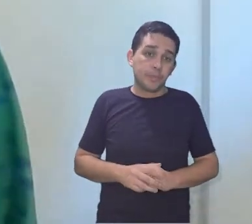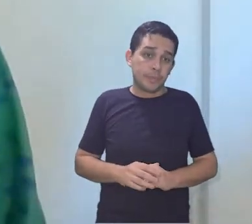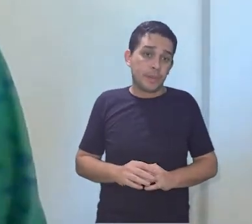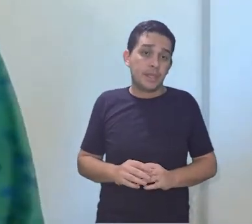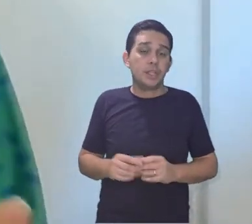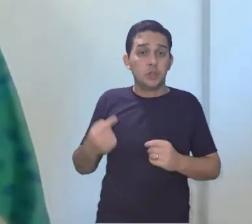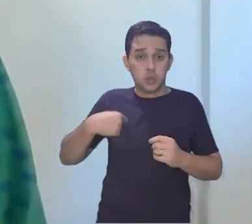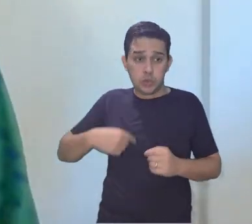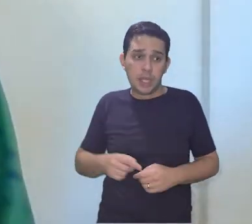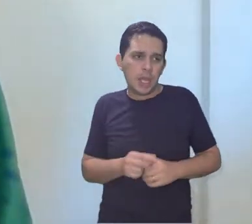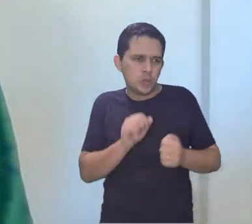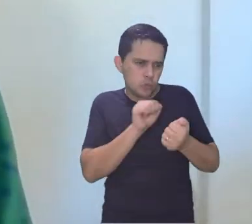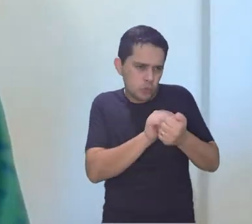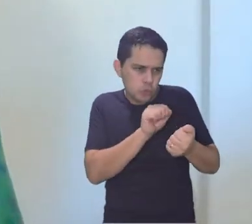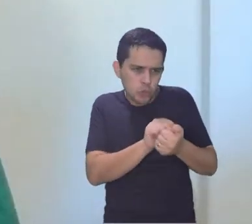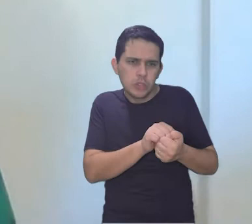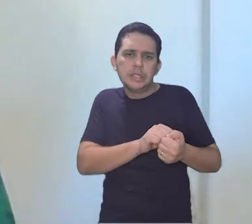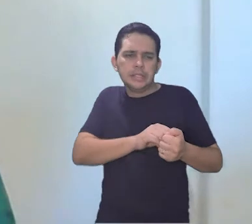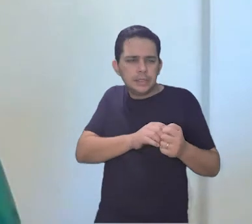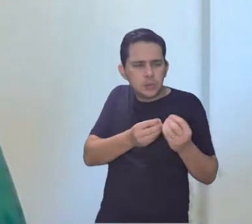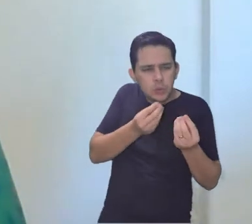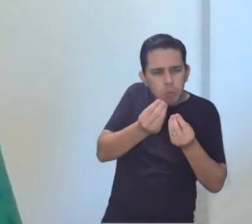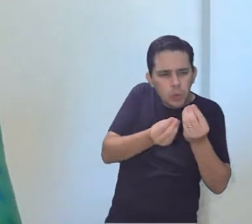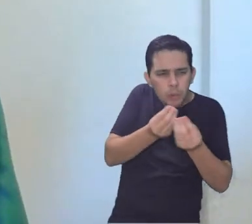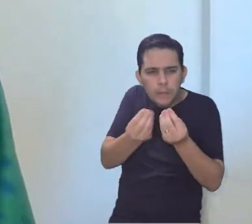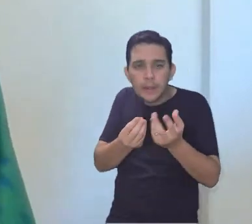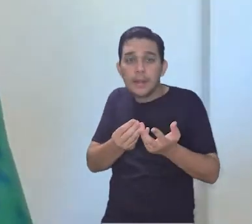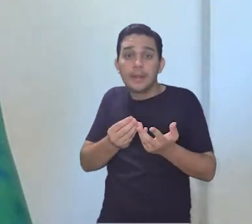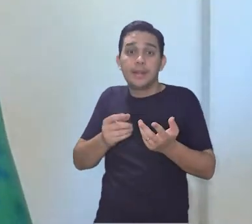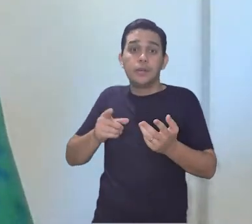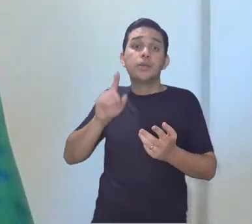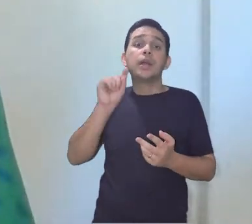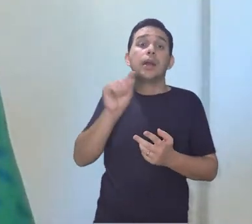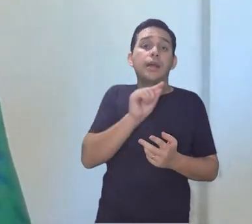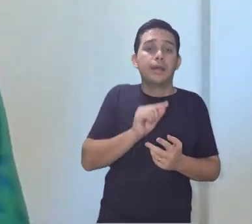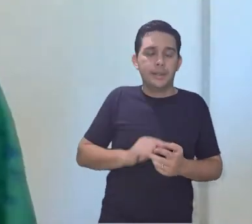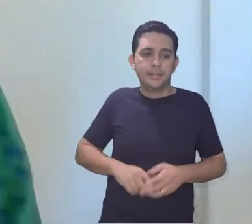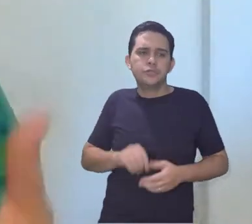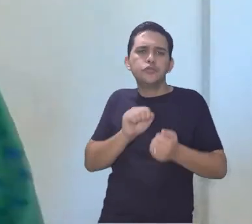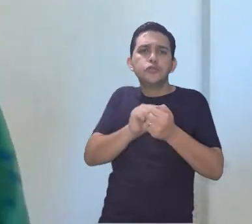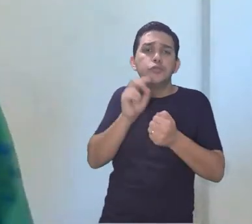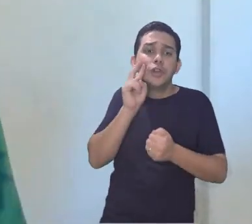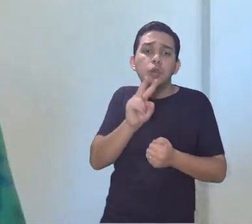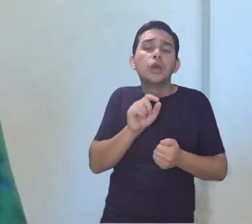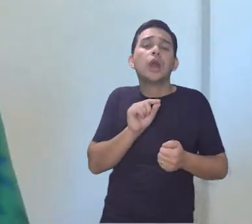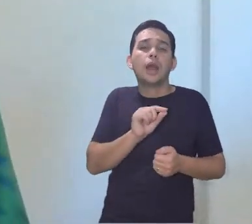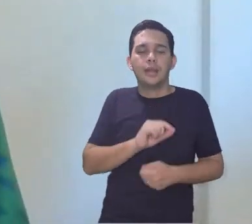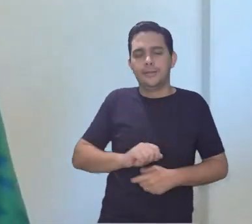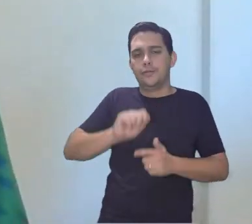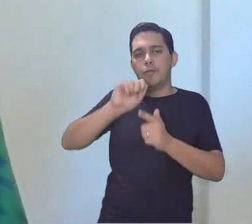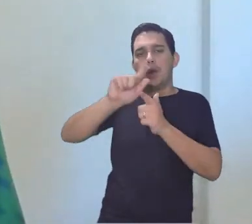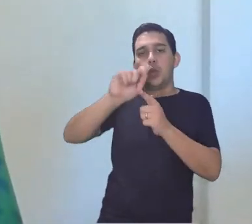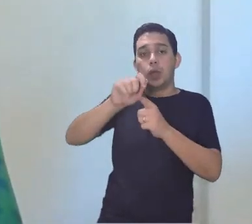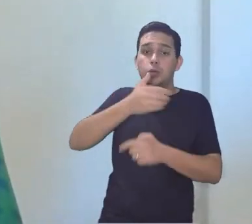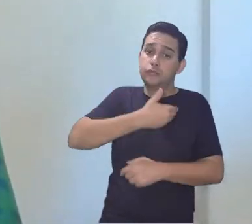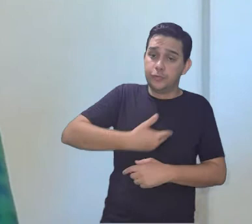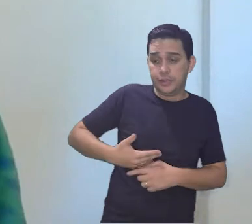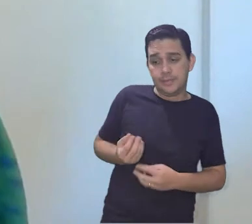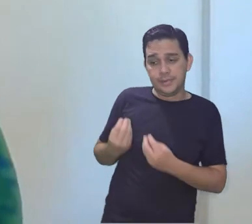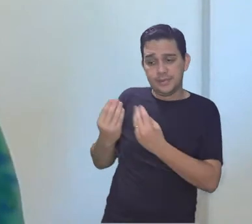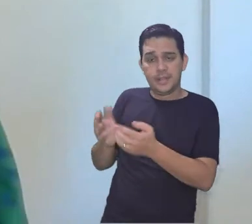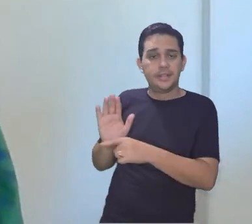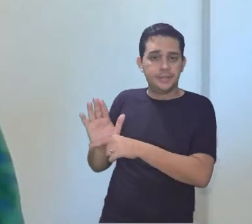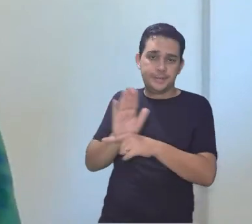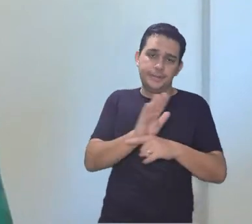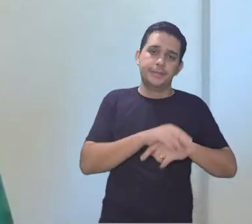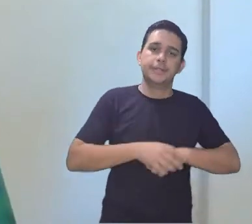O acompanhamento também da política do aluguel social. E aí, já entrando aqui na questão